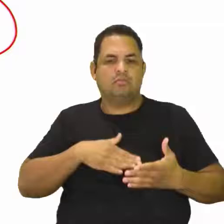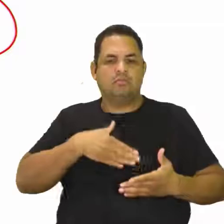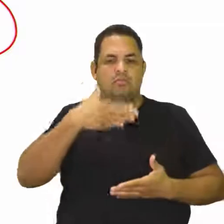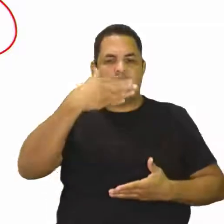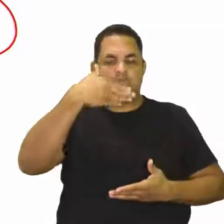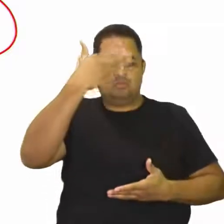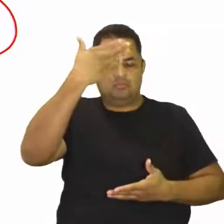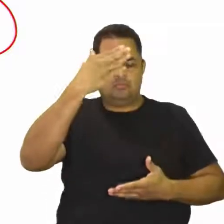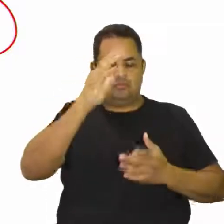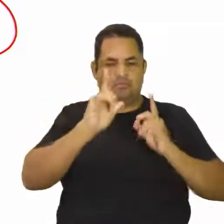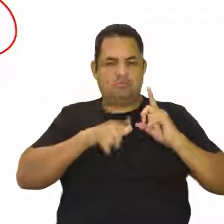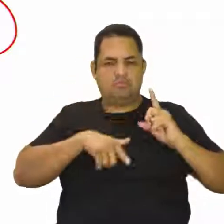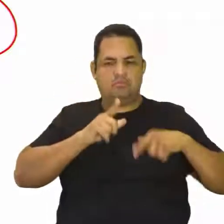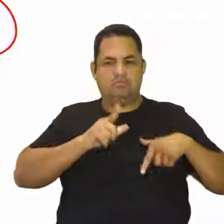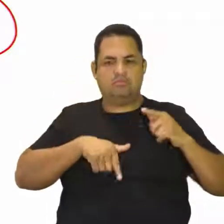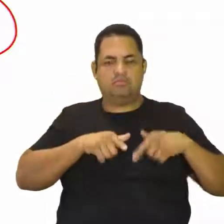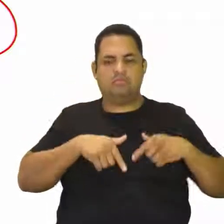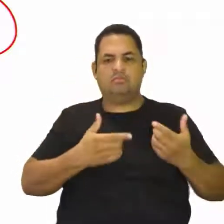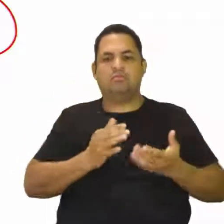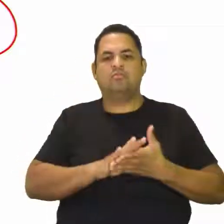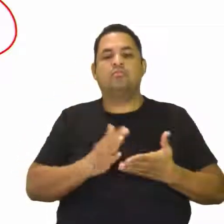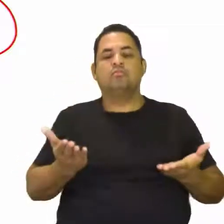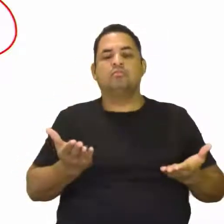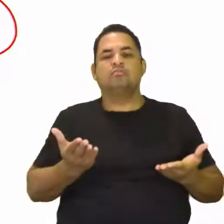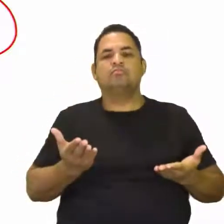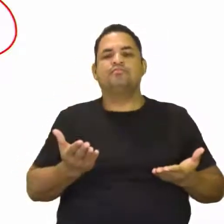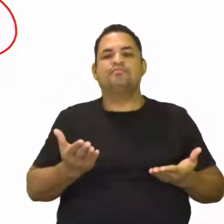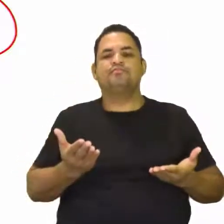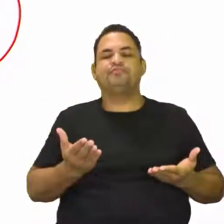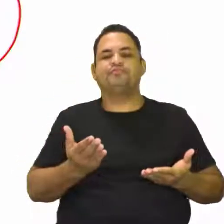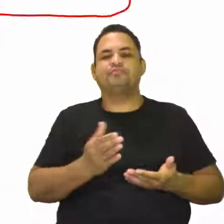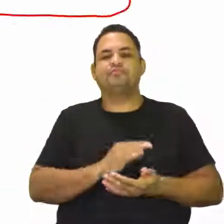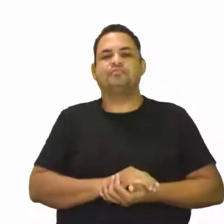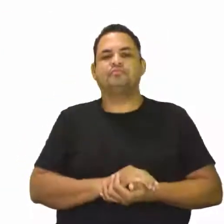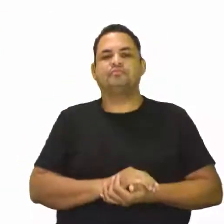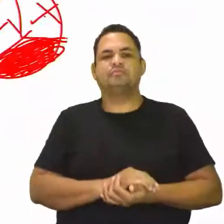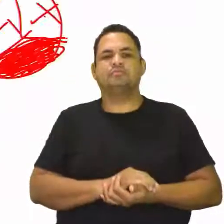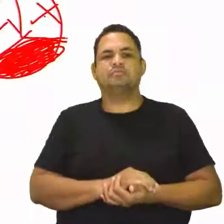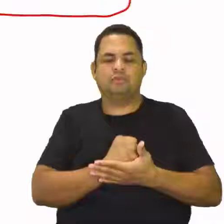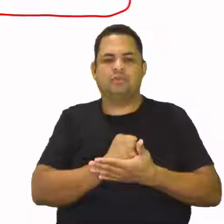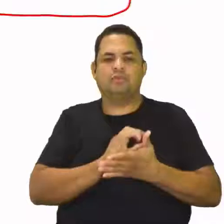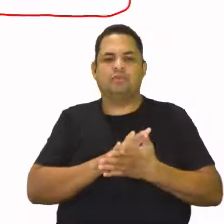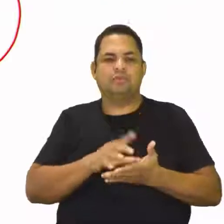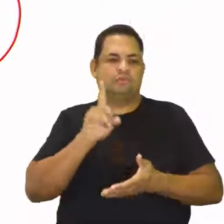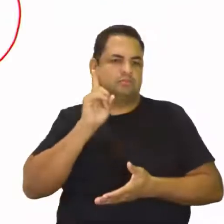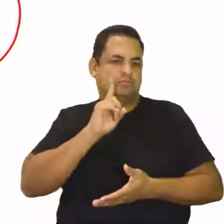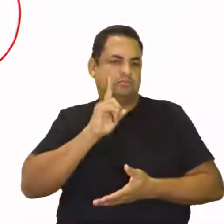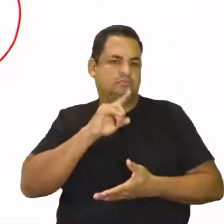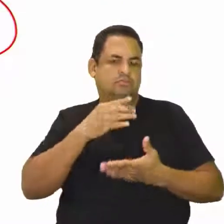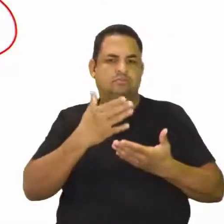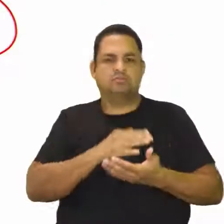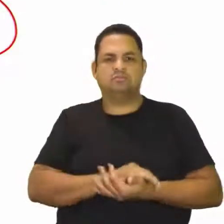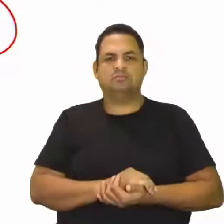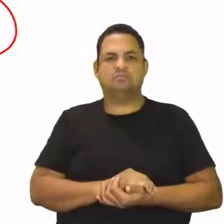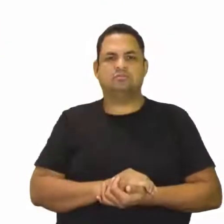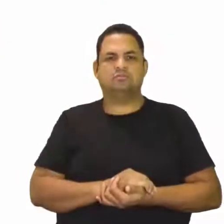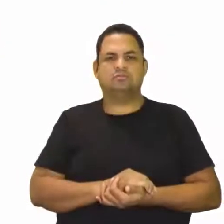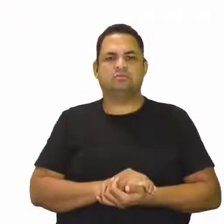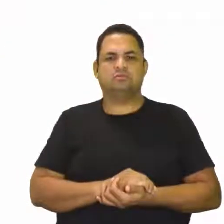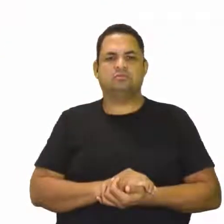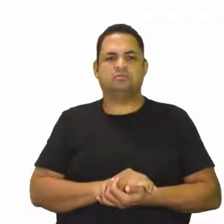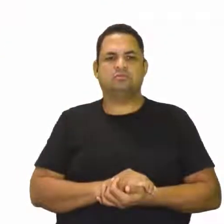conflito árabe-israelense. E com isso, meus alunos, olha lá o mapa, vamos voltar lá no mapa, e com isso